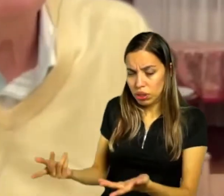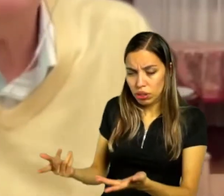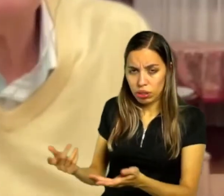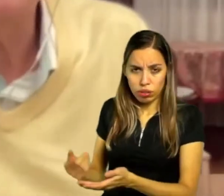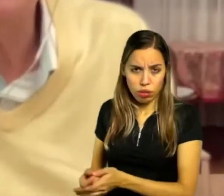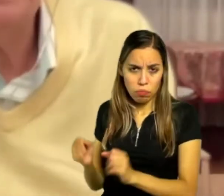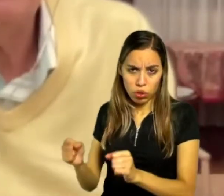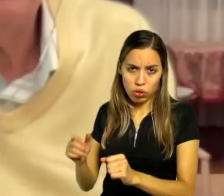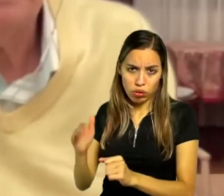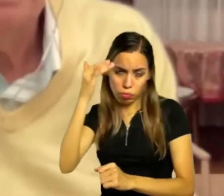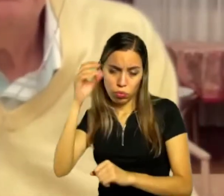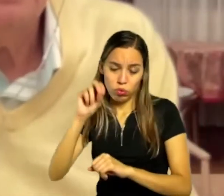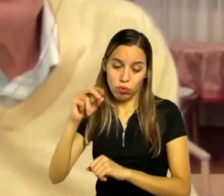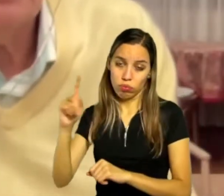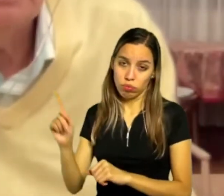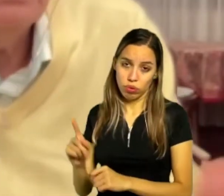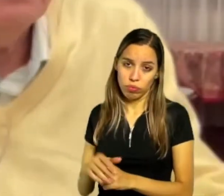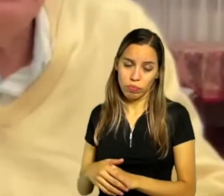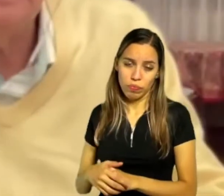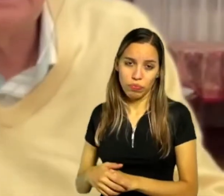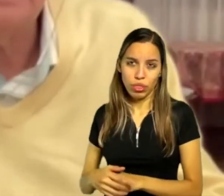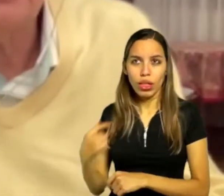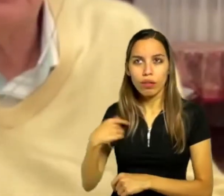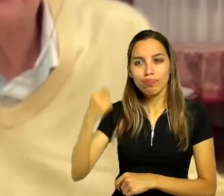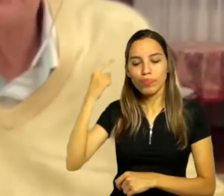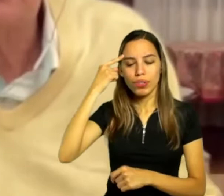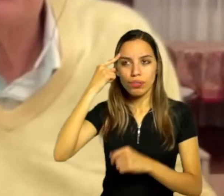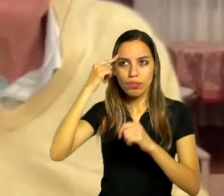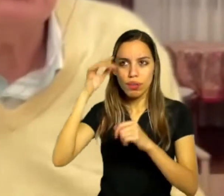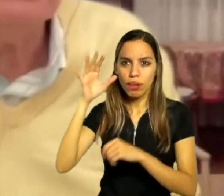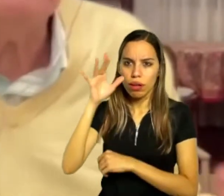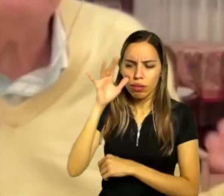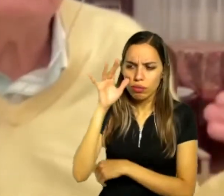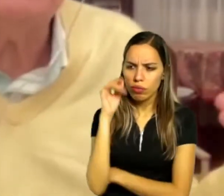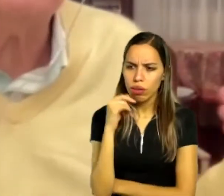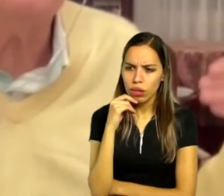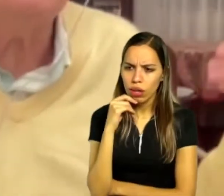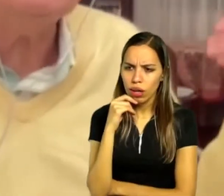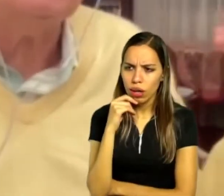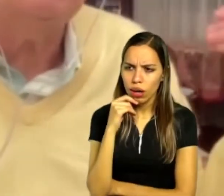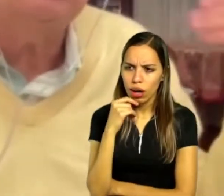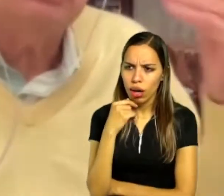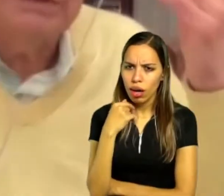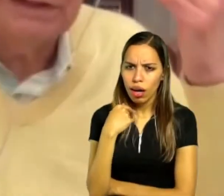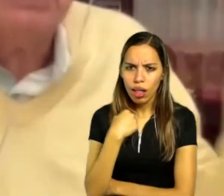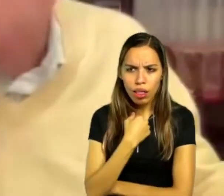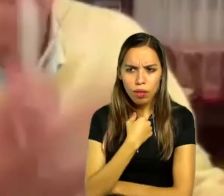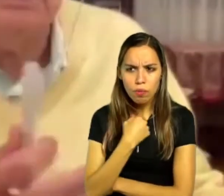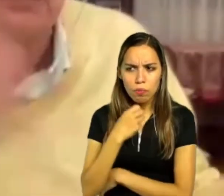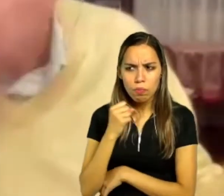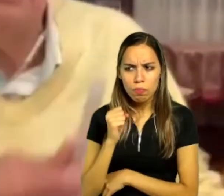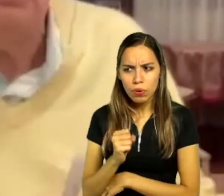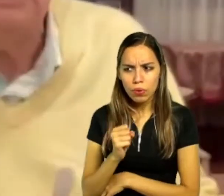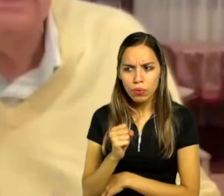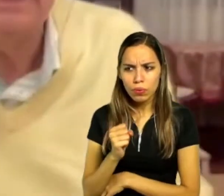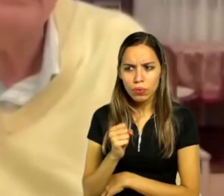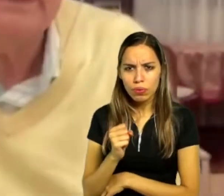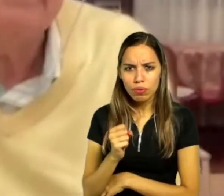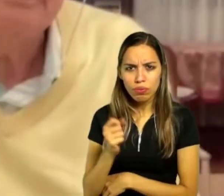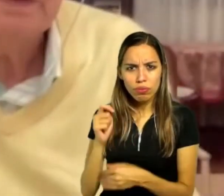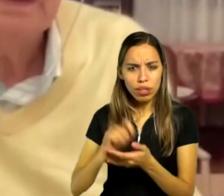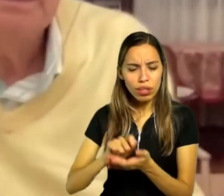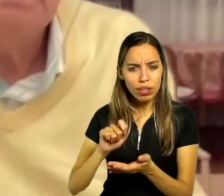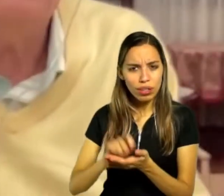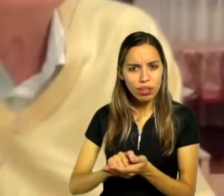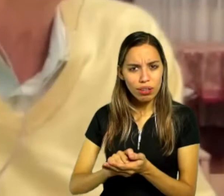que eu posso contar, porque só eu vivi aquelas situações, ou só eu as vi com estes olhos, ou com o meu olhar, não